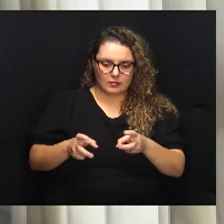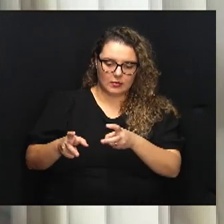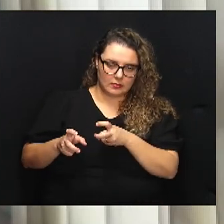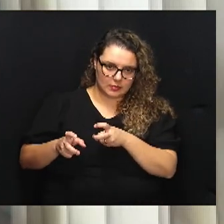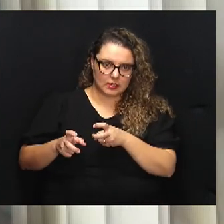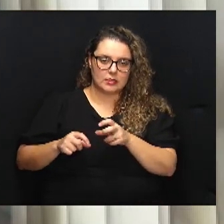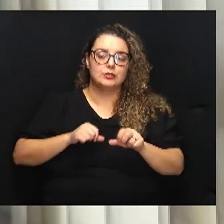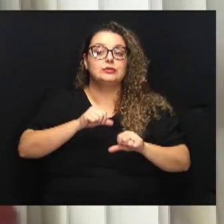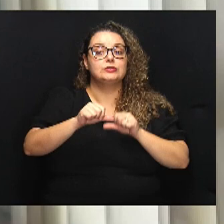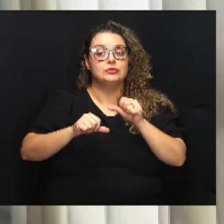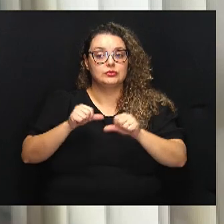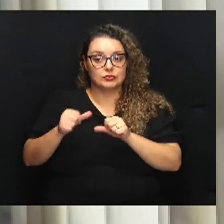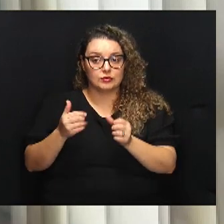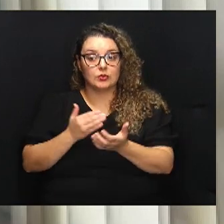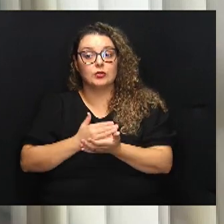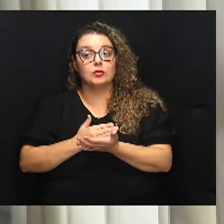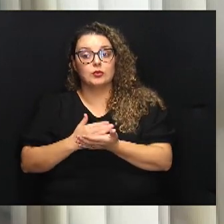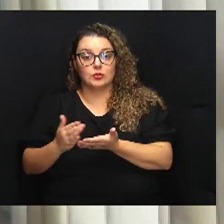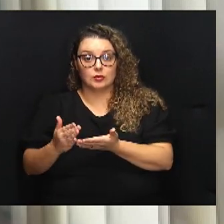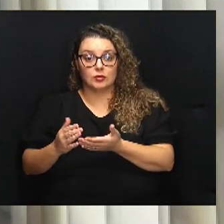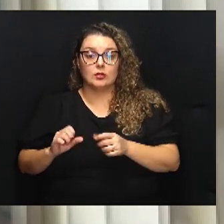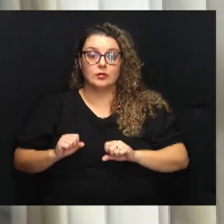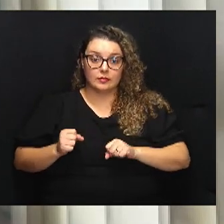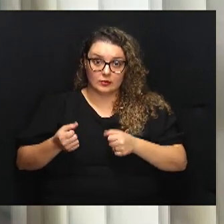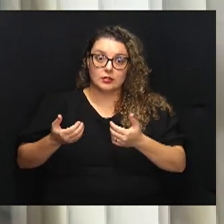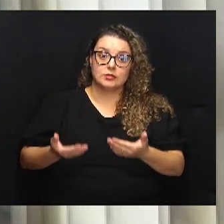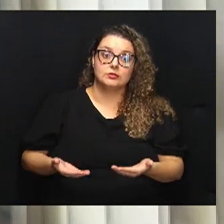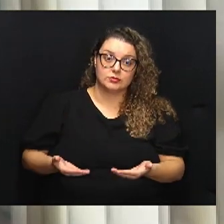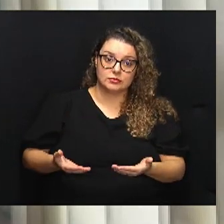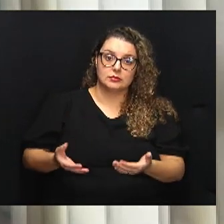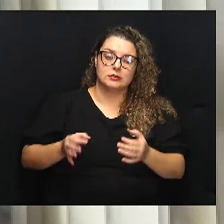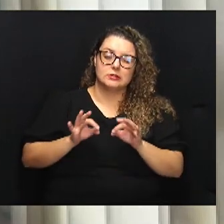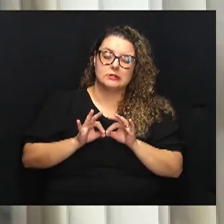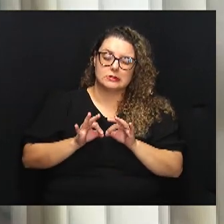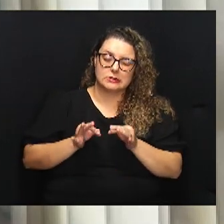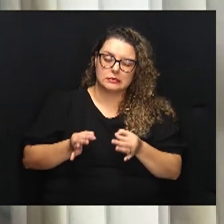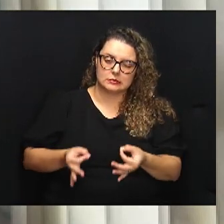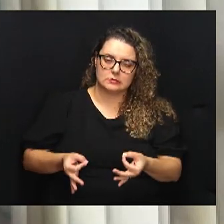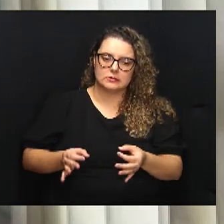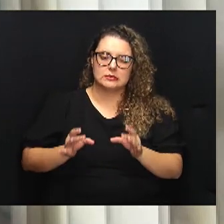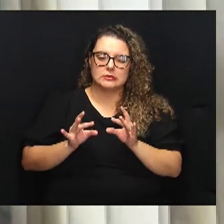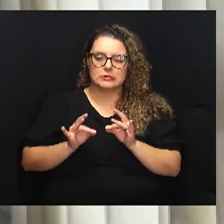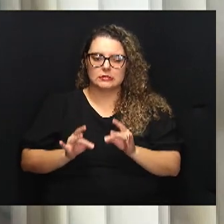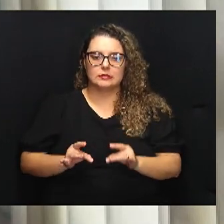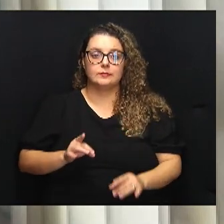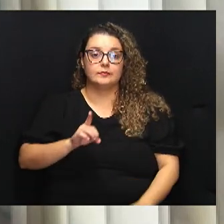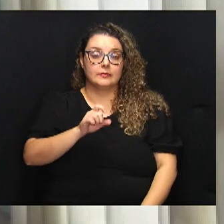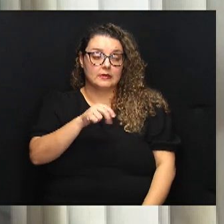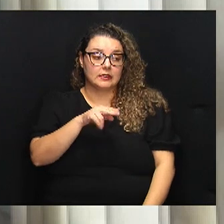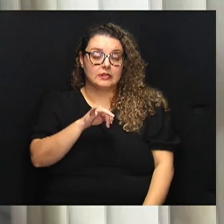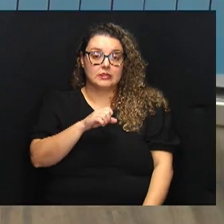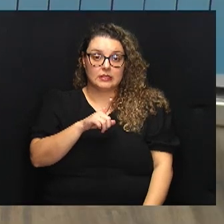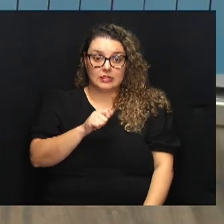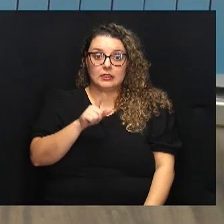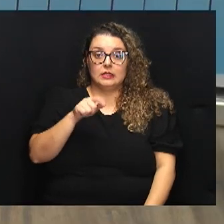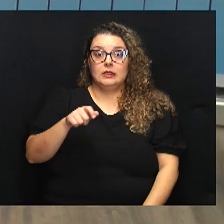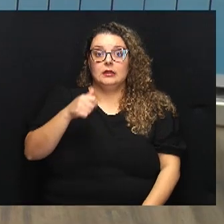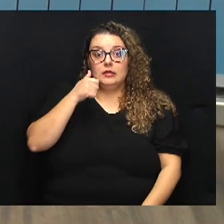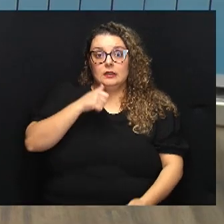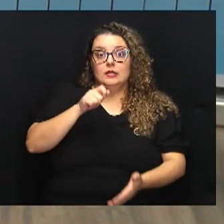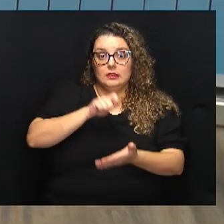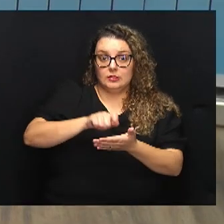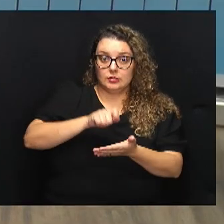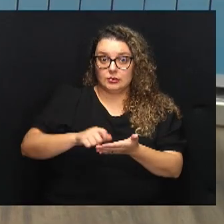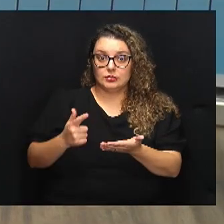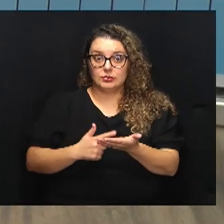essas mudanças que inicialmente, eu reforço, são sutis. A Daniela é autora de um livro que já